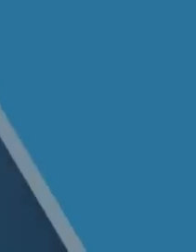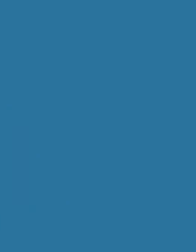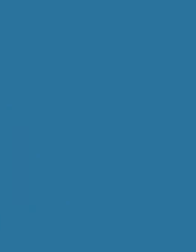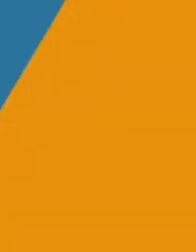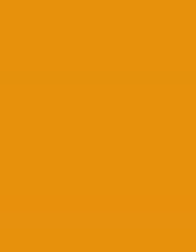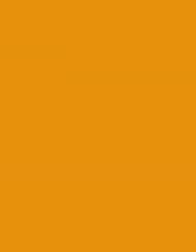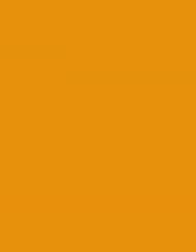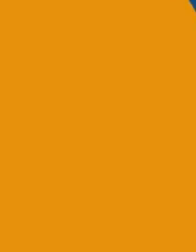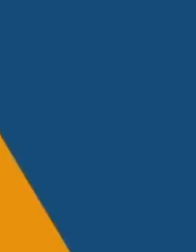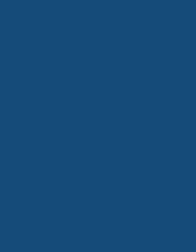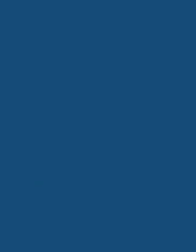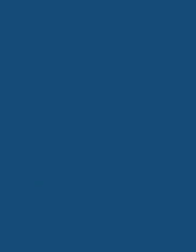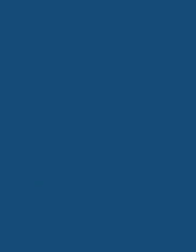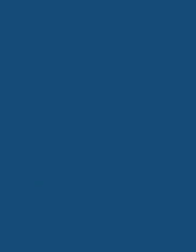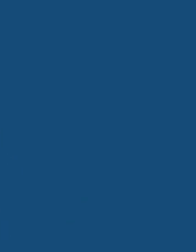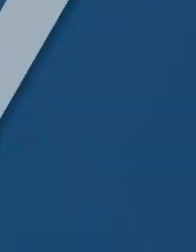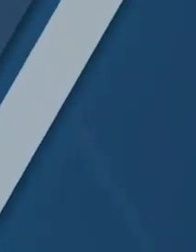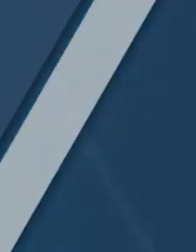E aí